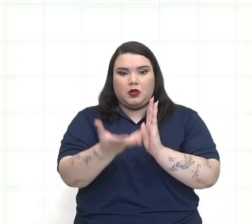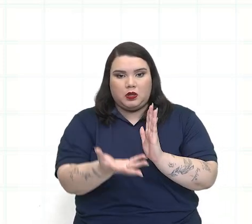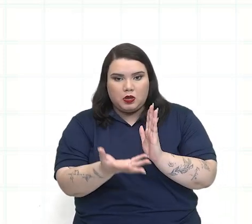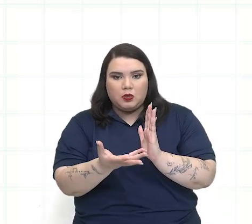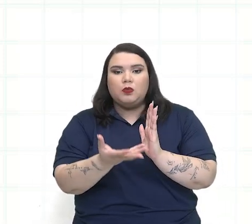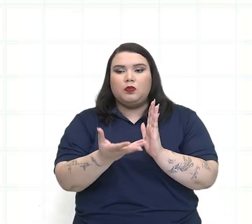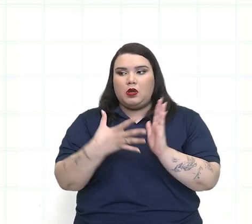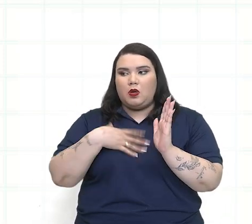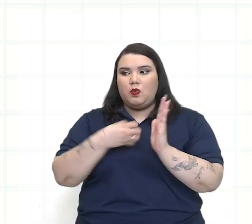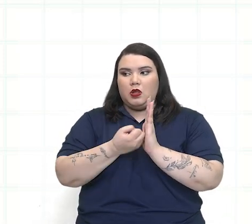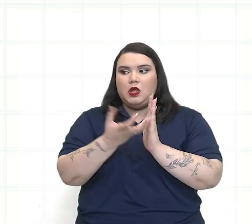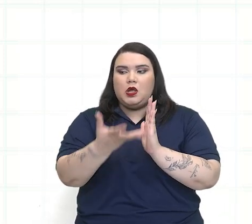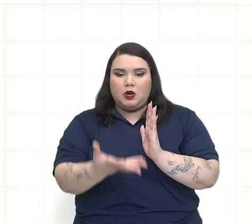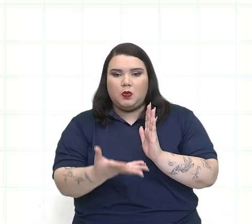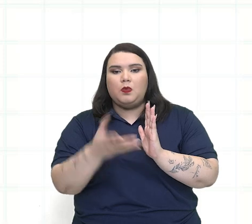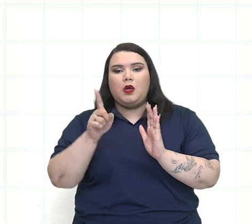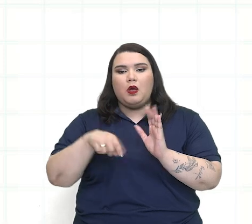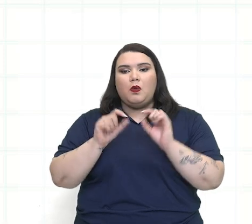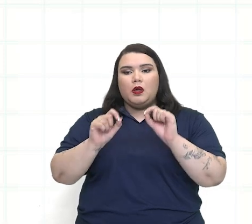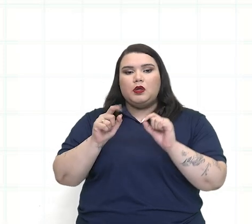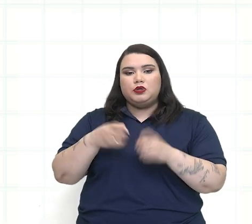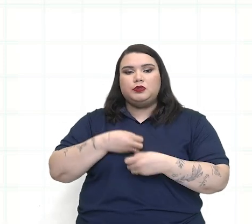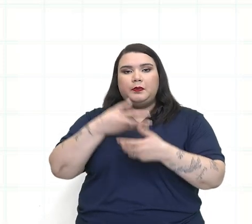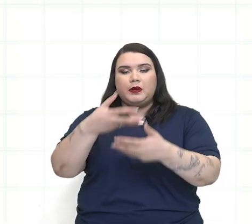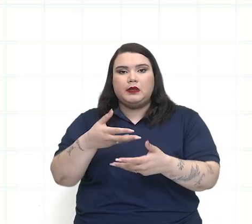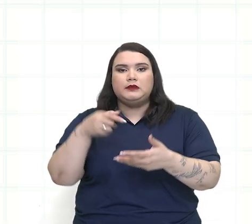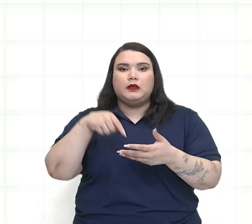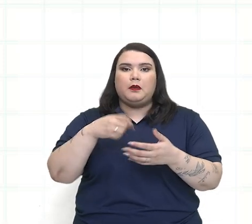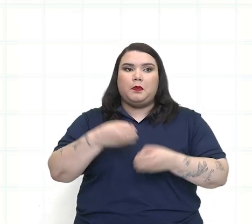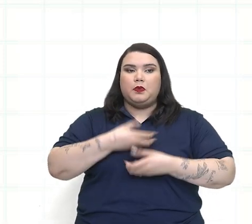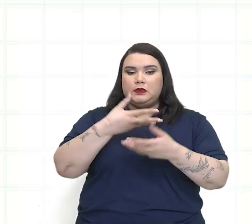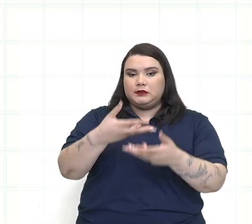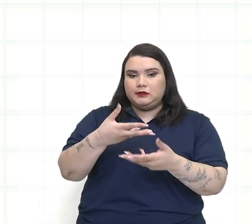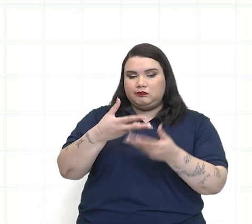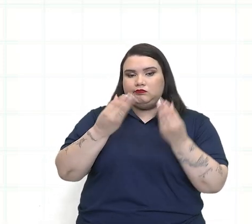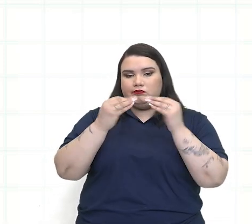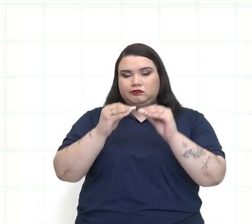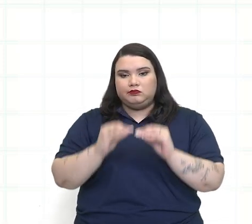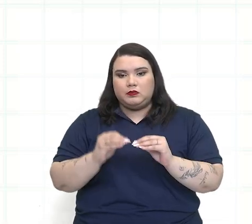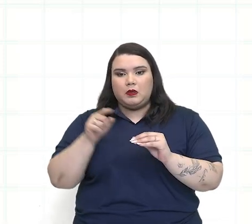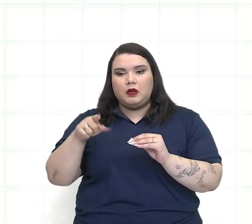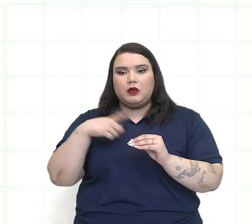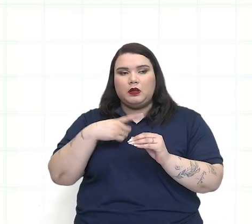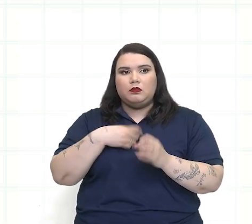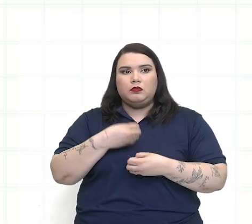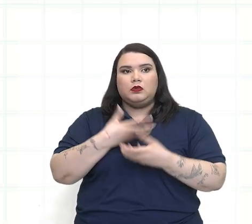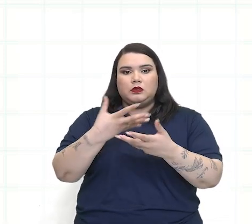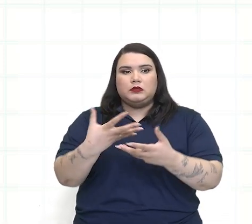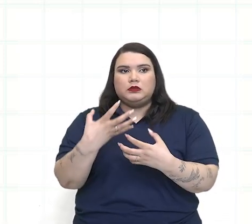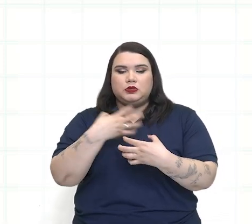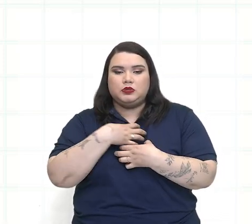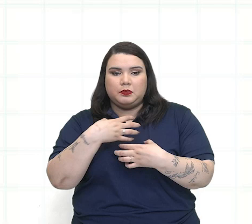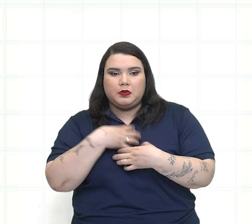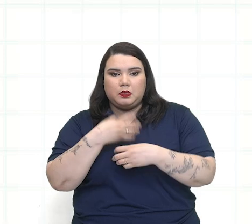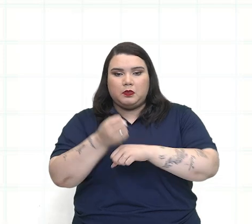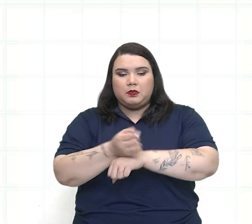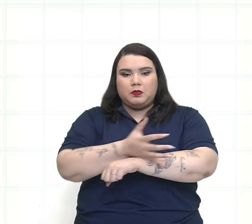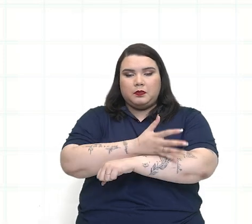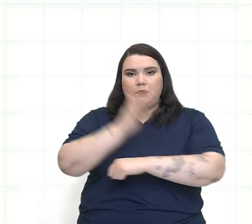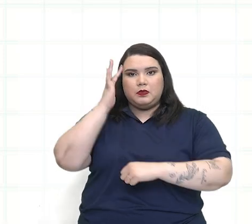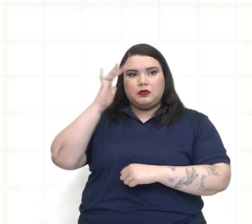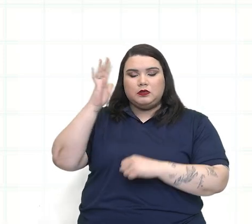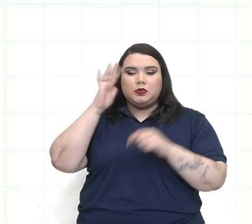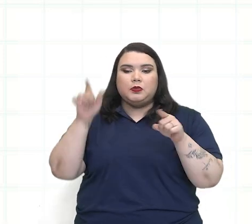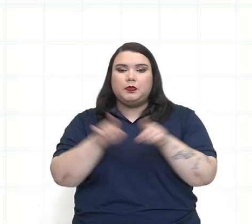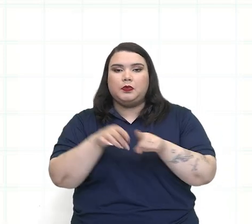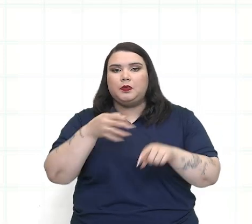e o eu poético é a voz que se expressa em uma poesia. Tal voz manifesta sentimentos, emoções,